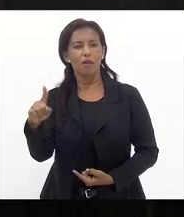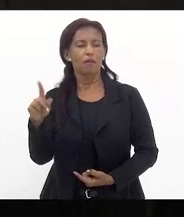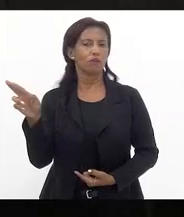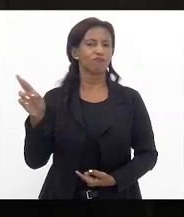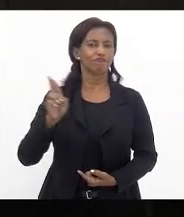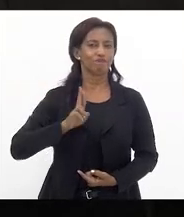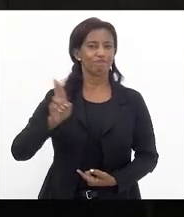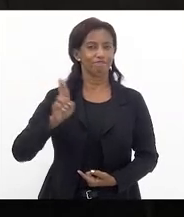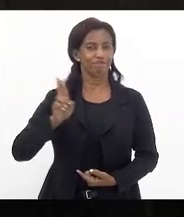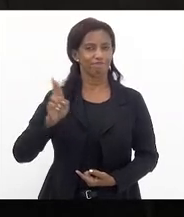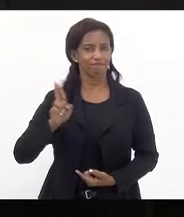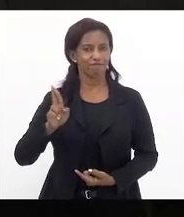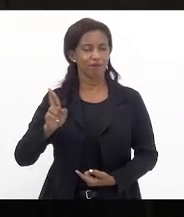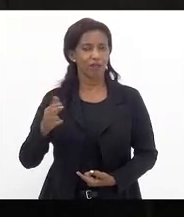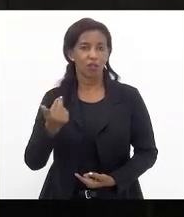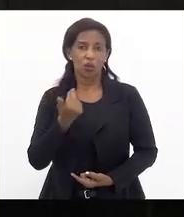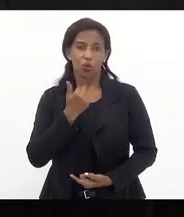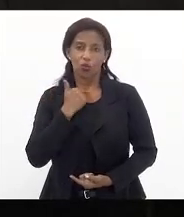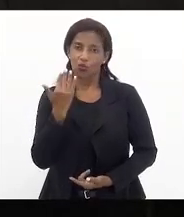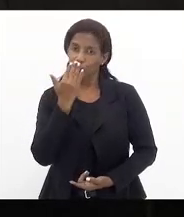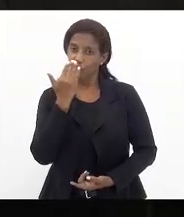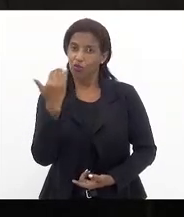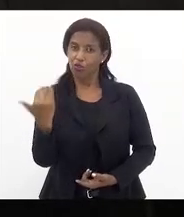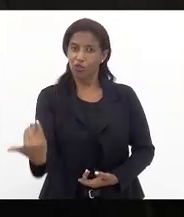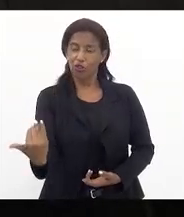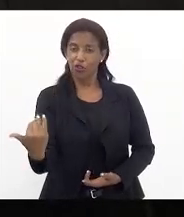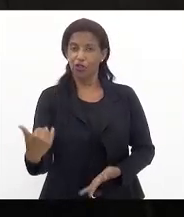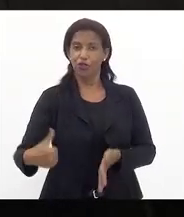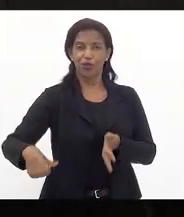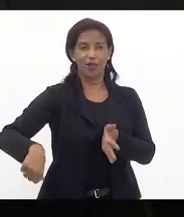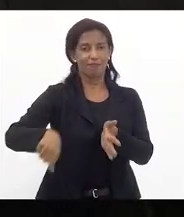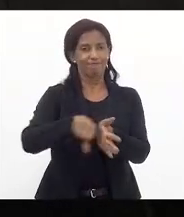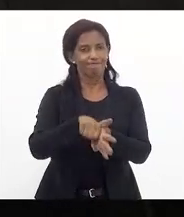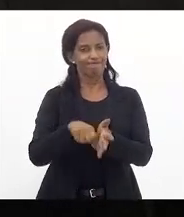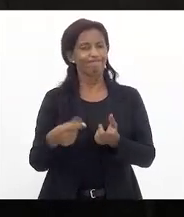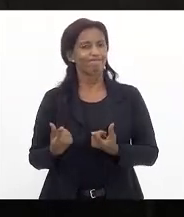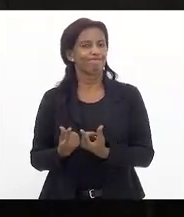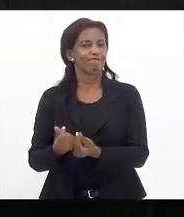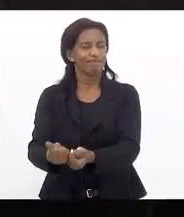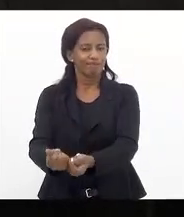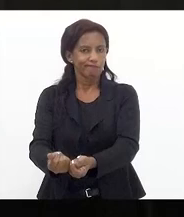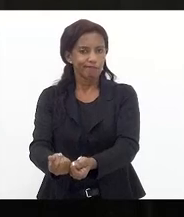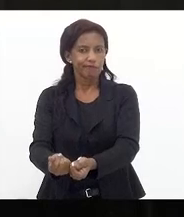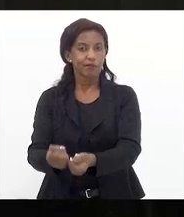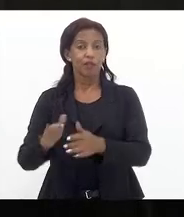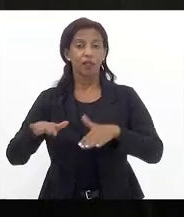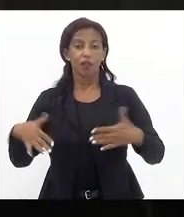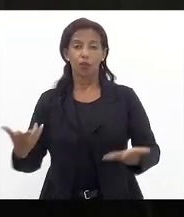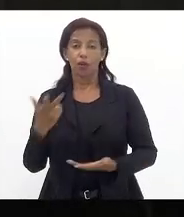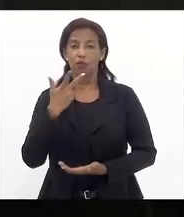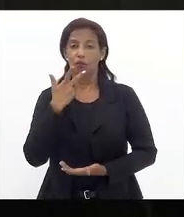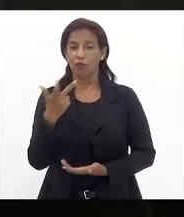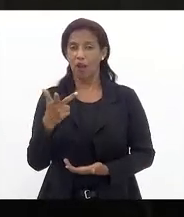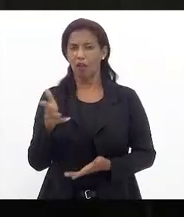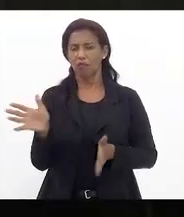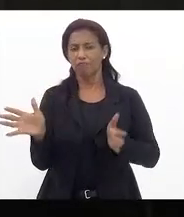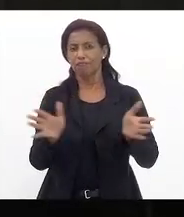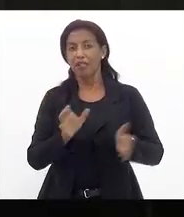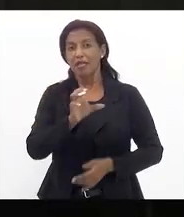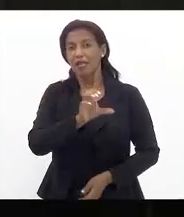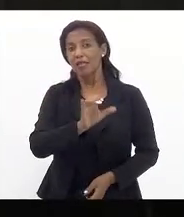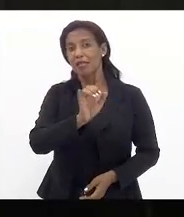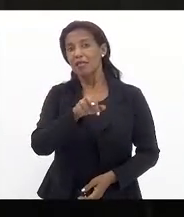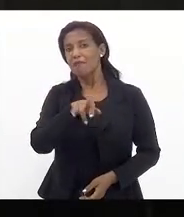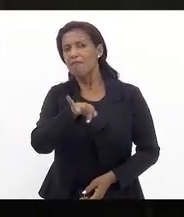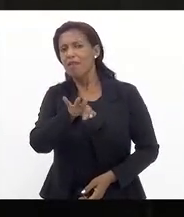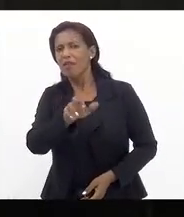R$1,5 bilhão. Então, não estamos diante de uma grave crise financeira. E quando falo de simetria,